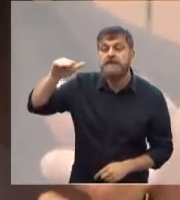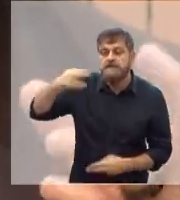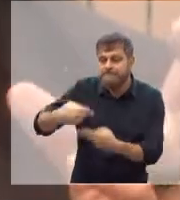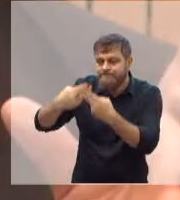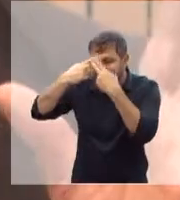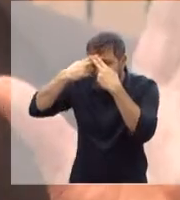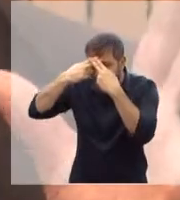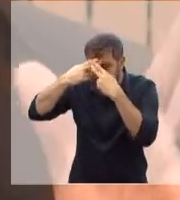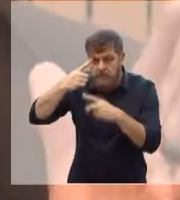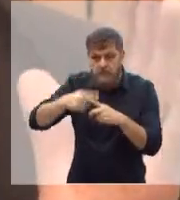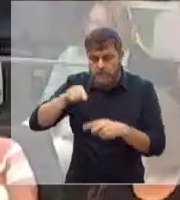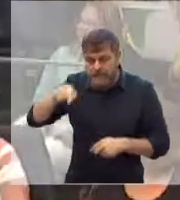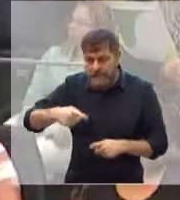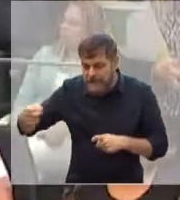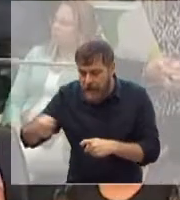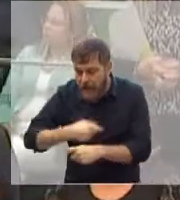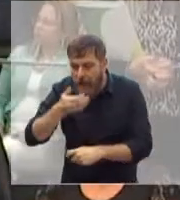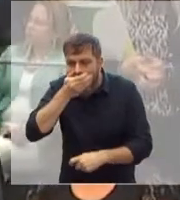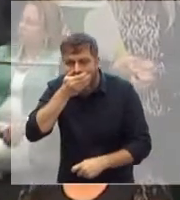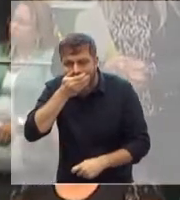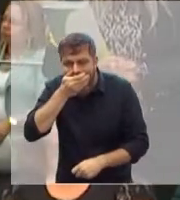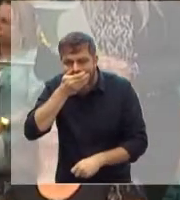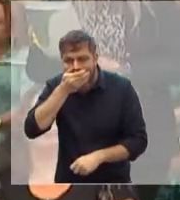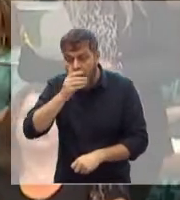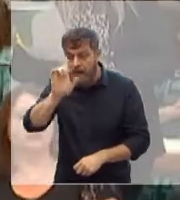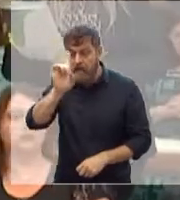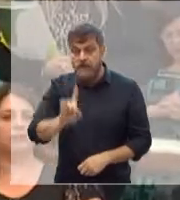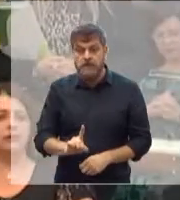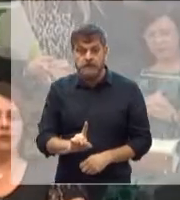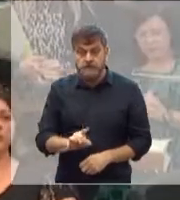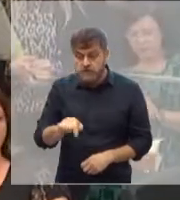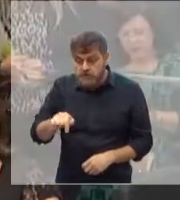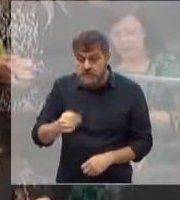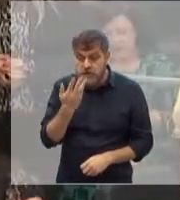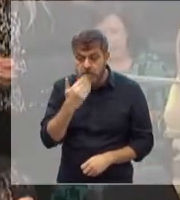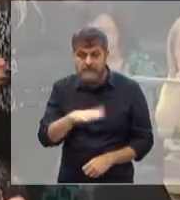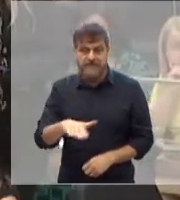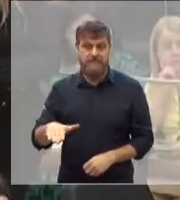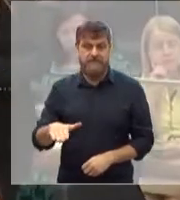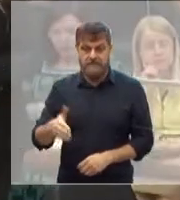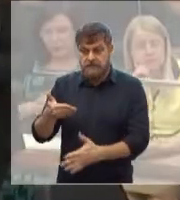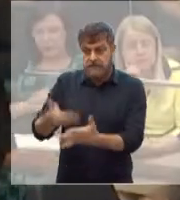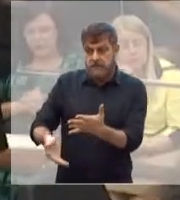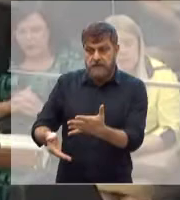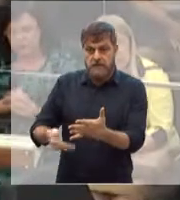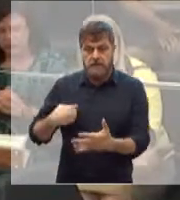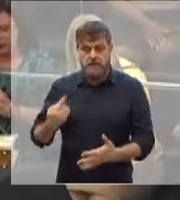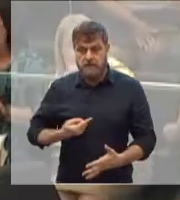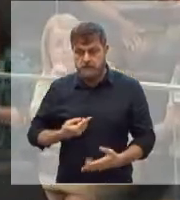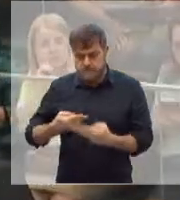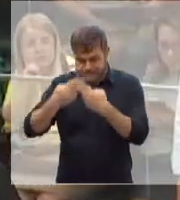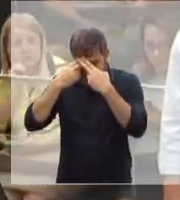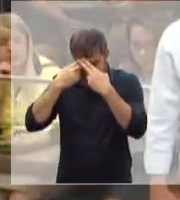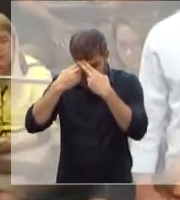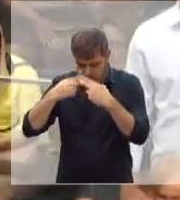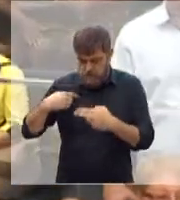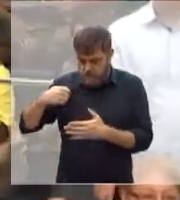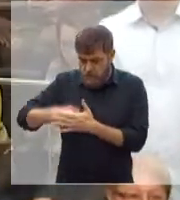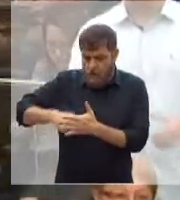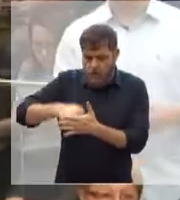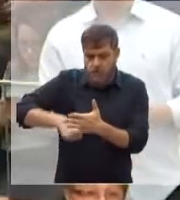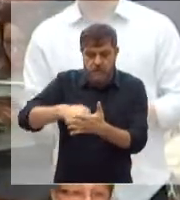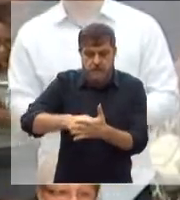esse indivíduo, porque ele foi violentado no seu direito sagrado de infância. E por isso que nós